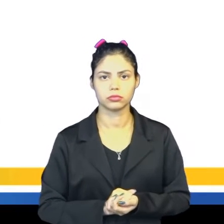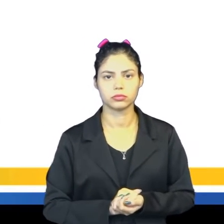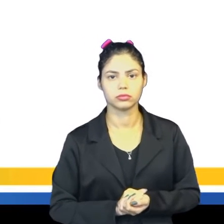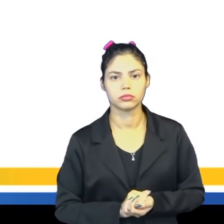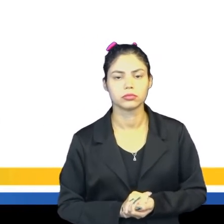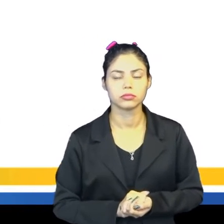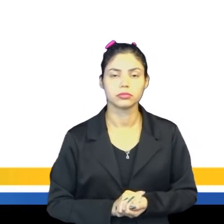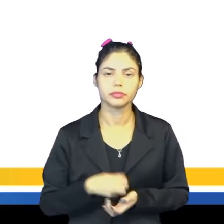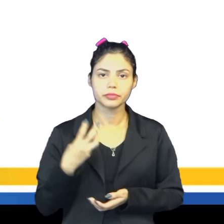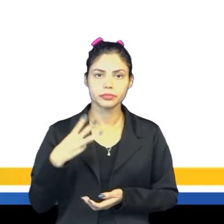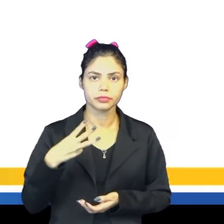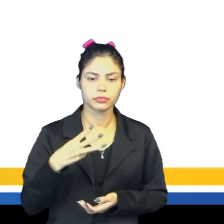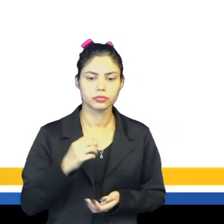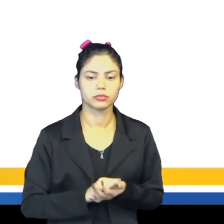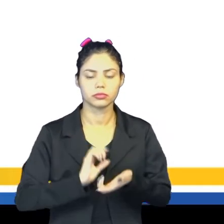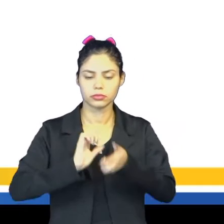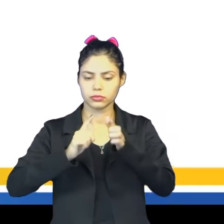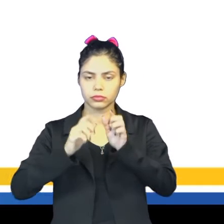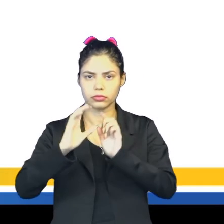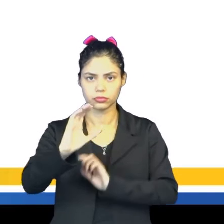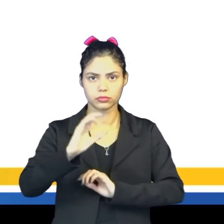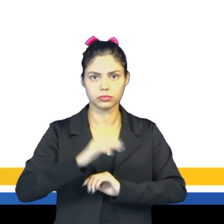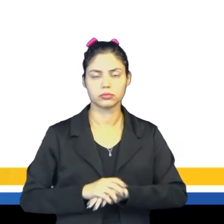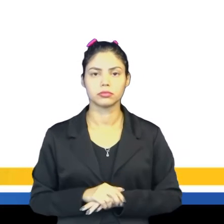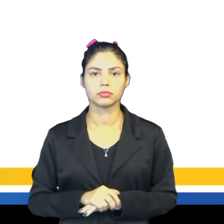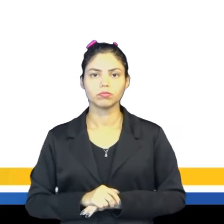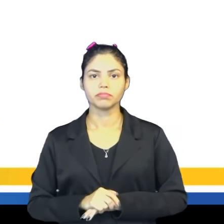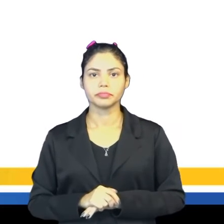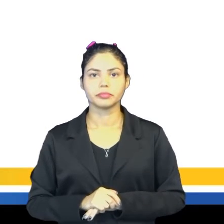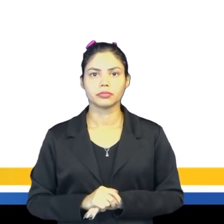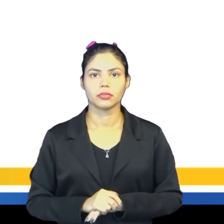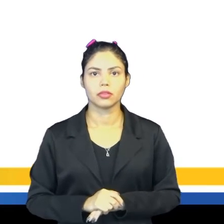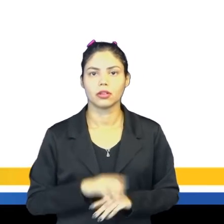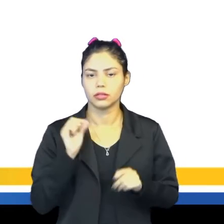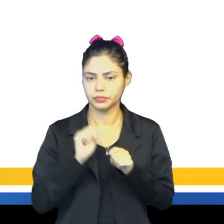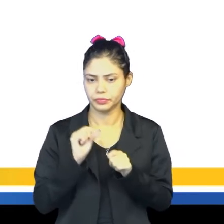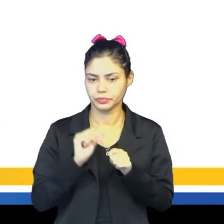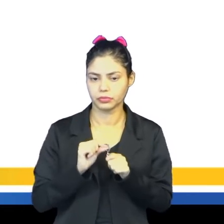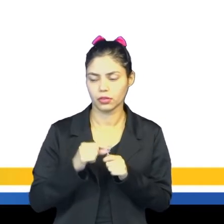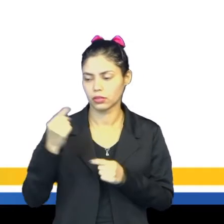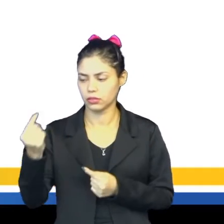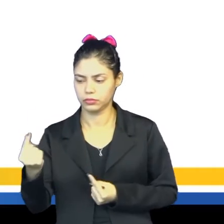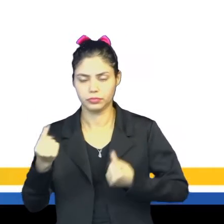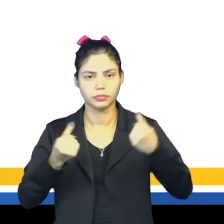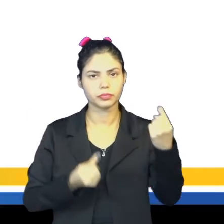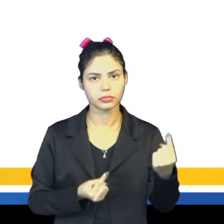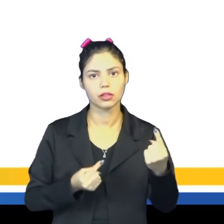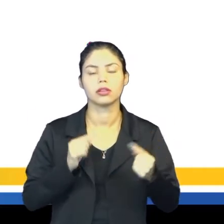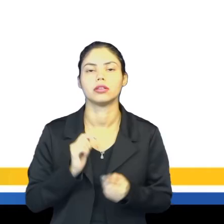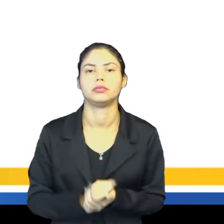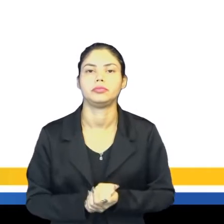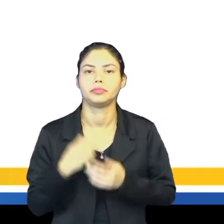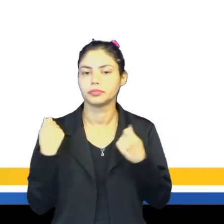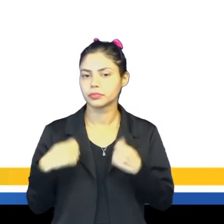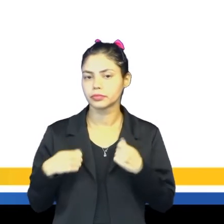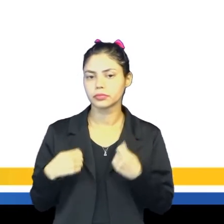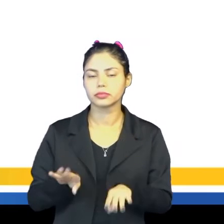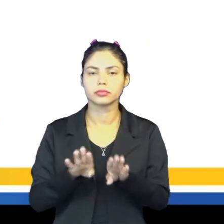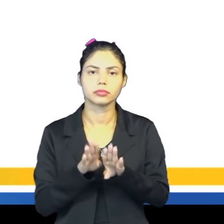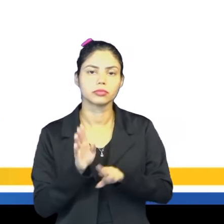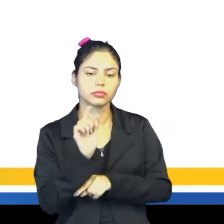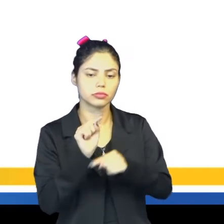E na terceira, letra C. Para passar o decilitro para litro, vamos